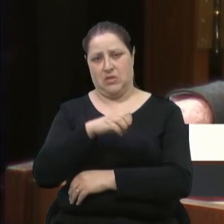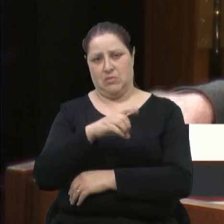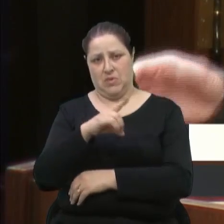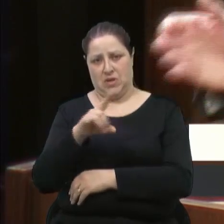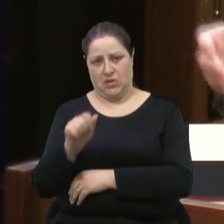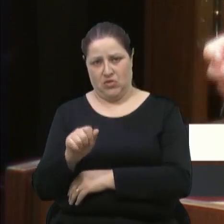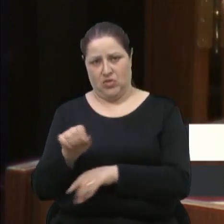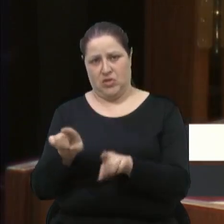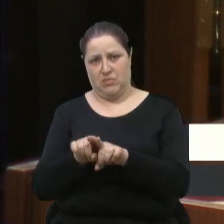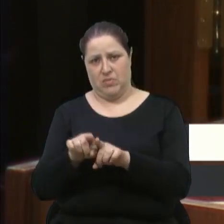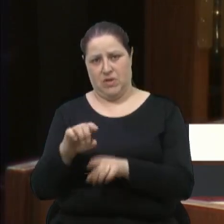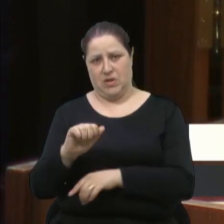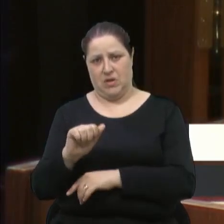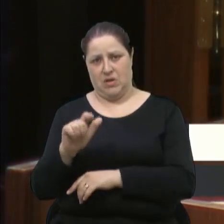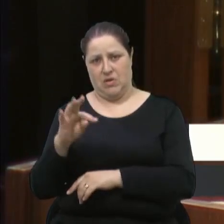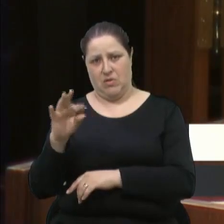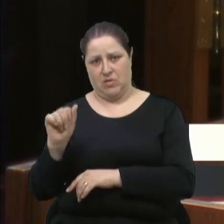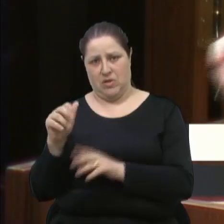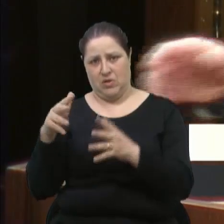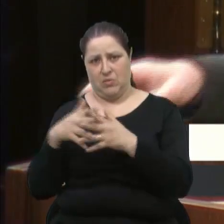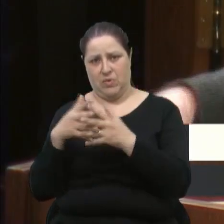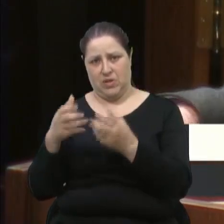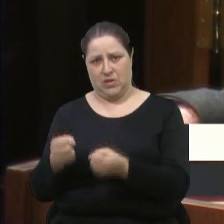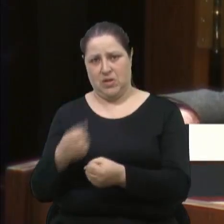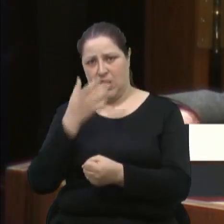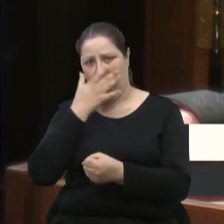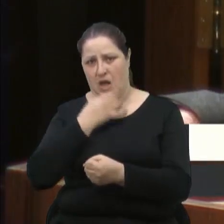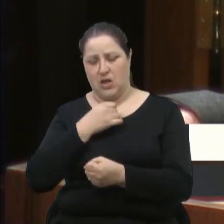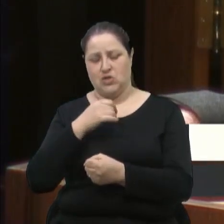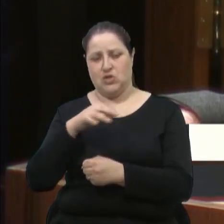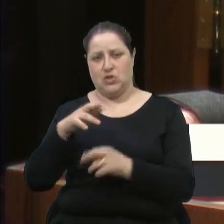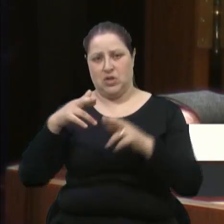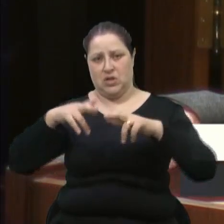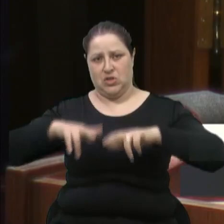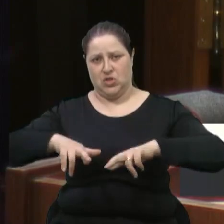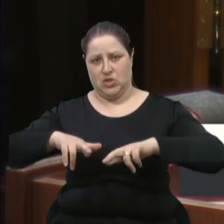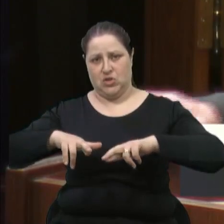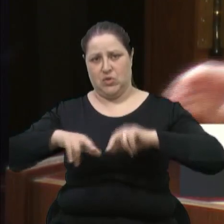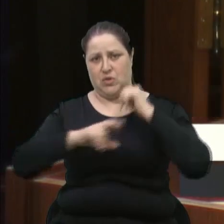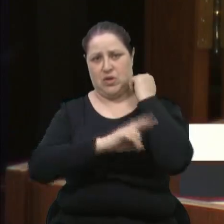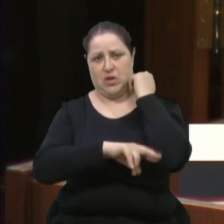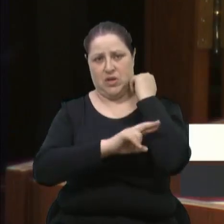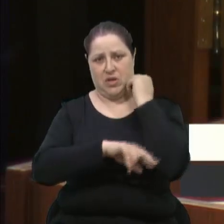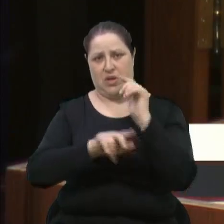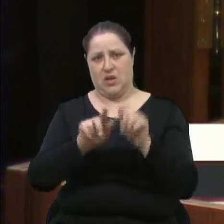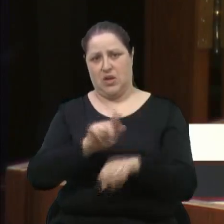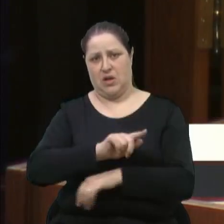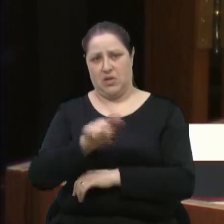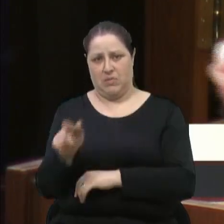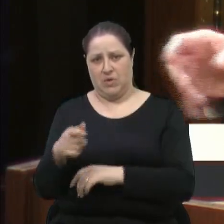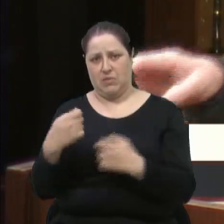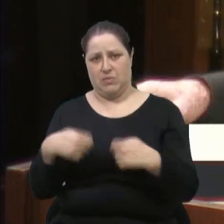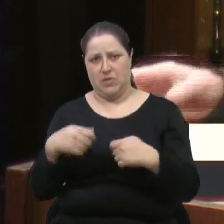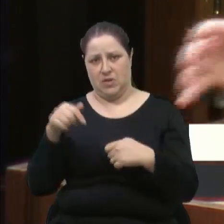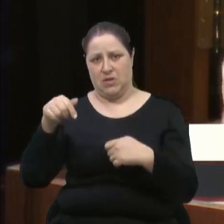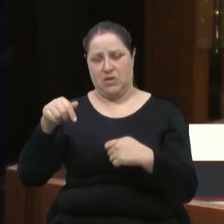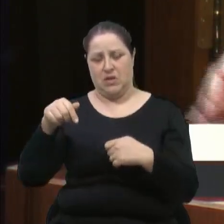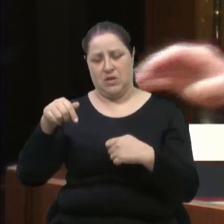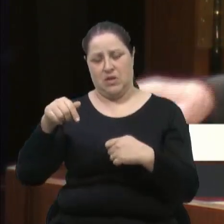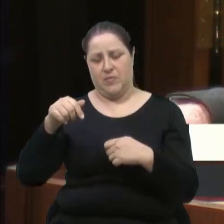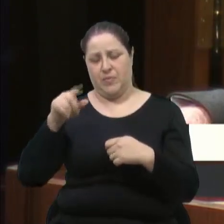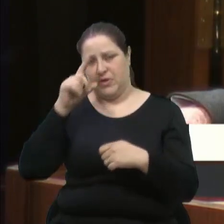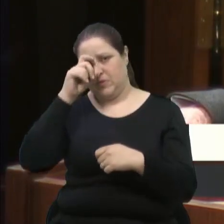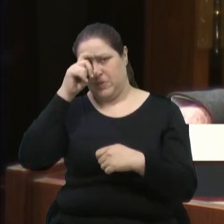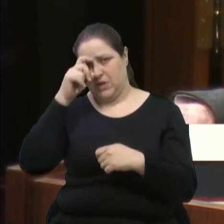acho que a região de Canela e Gramado precisava de um hospital desse porte, por ser um município